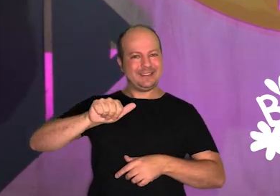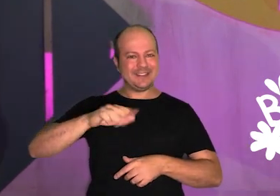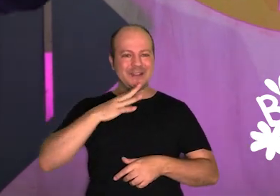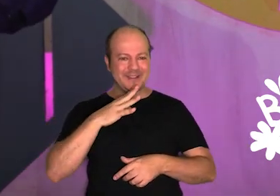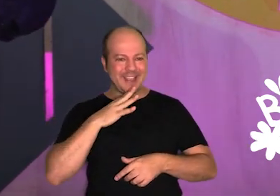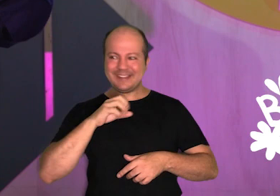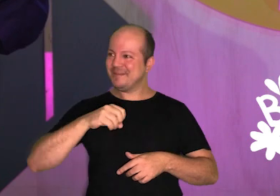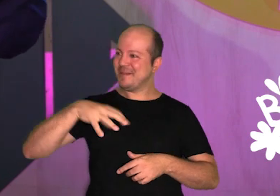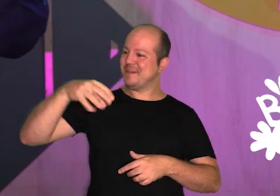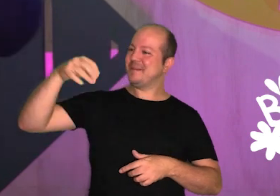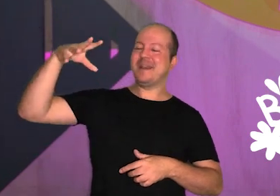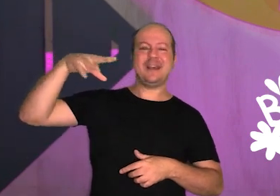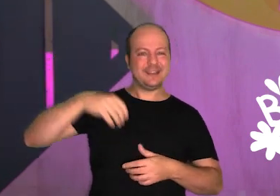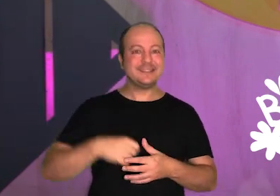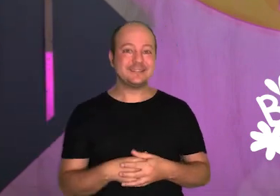molusco,